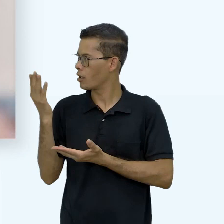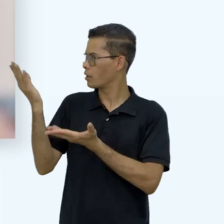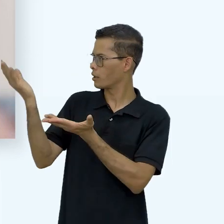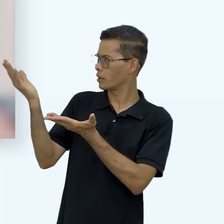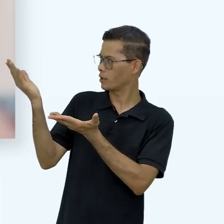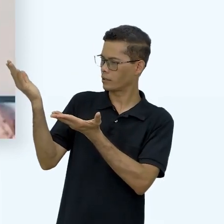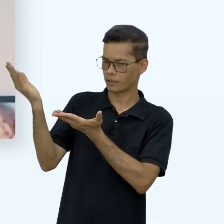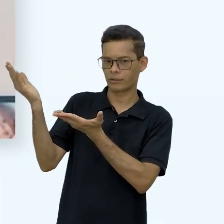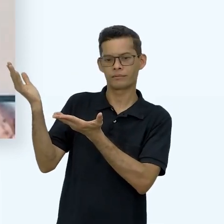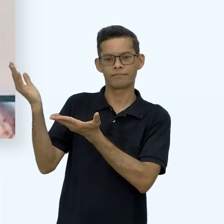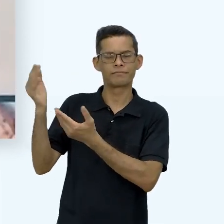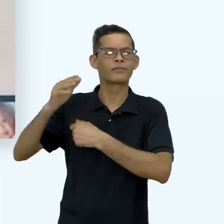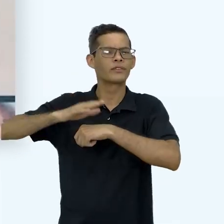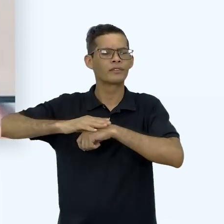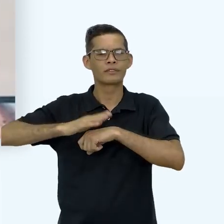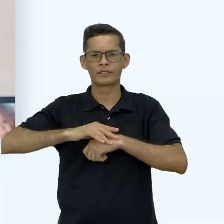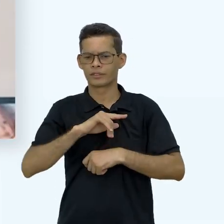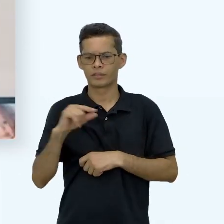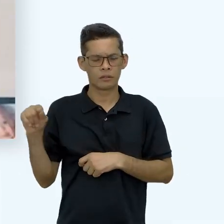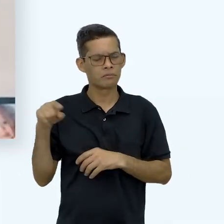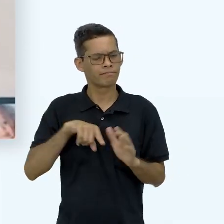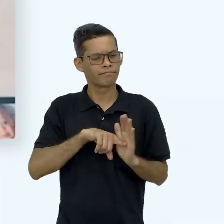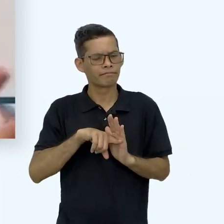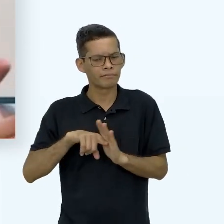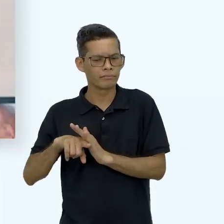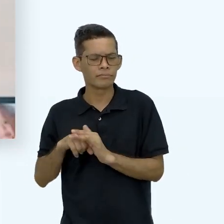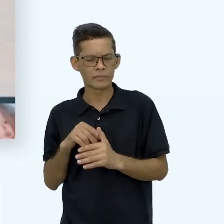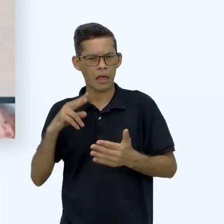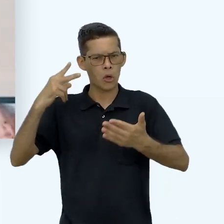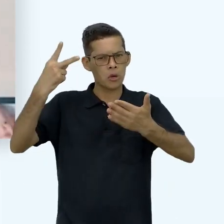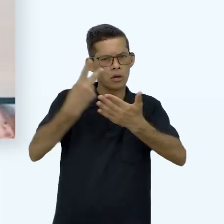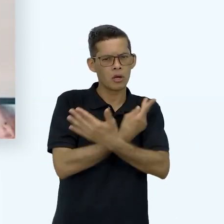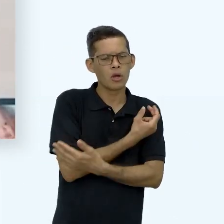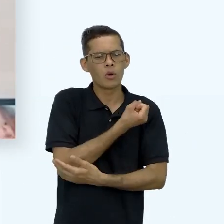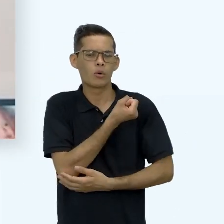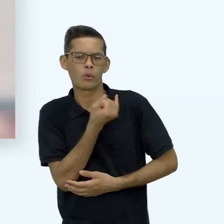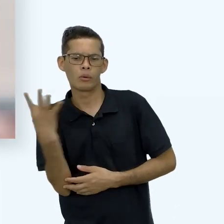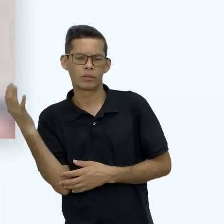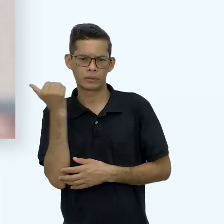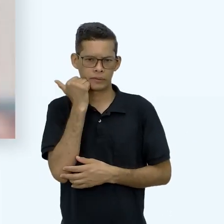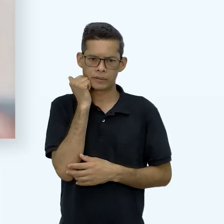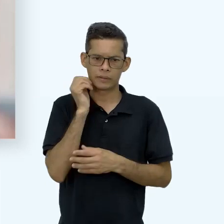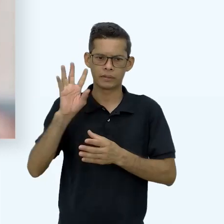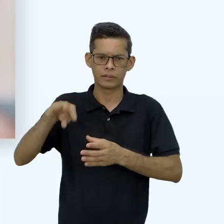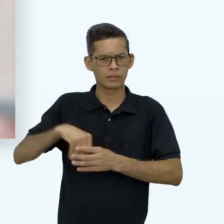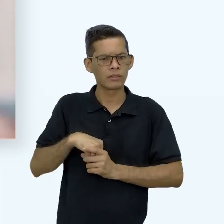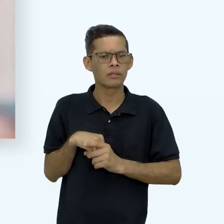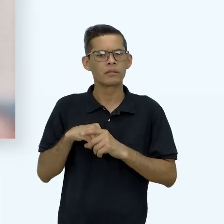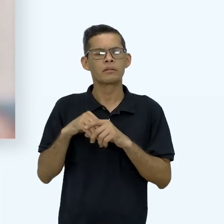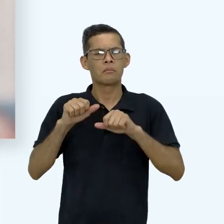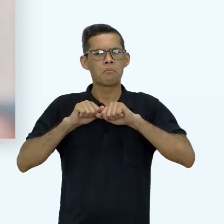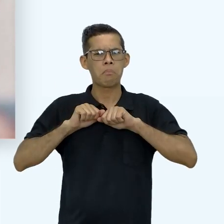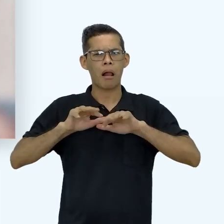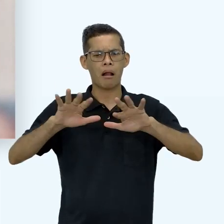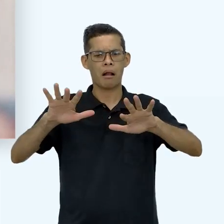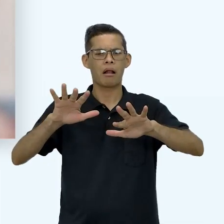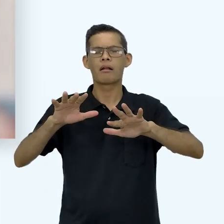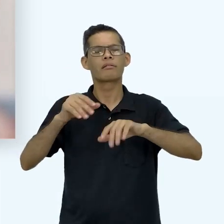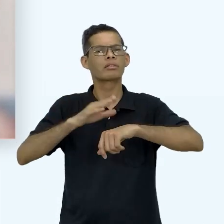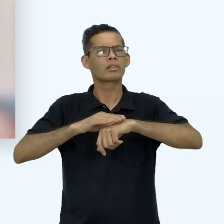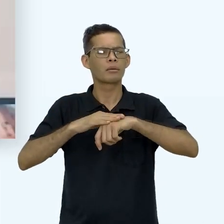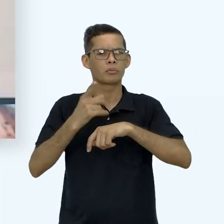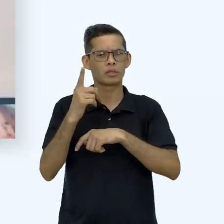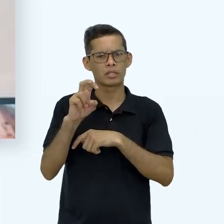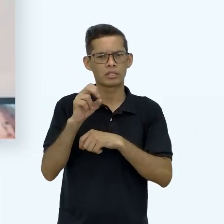Price estimou que a quantidade de fatos científicos conhecidos dobrava a cada 15